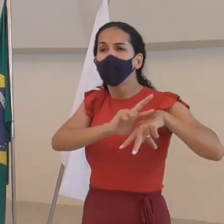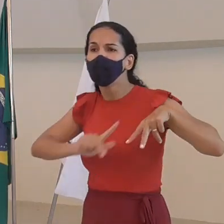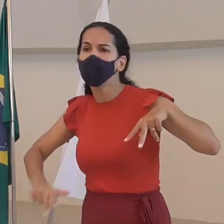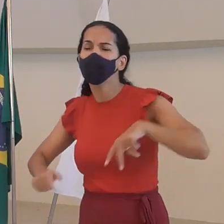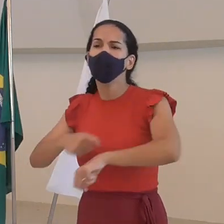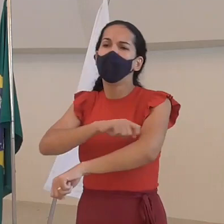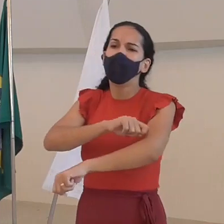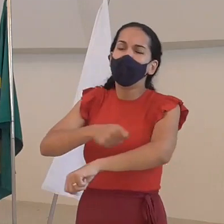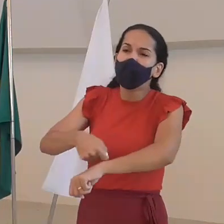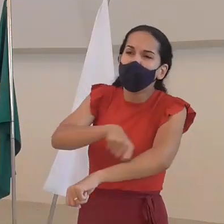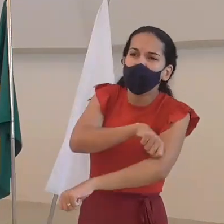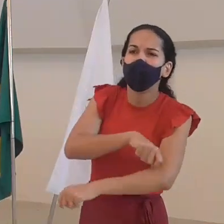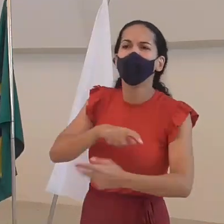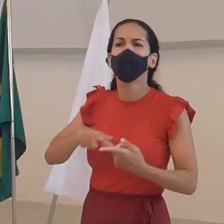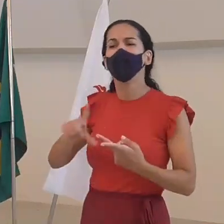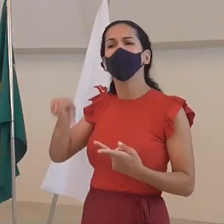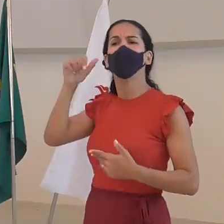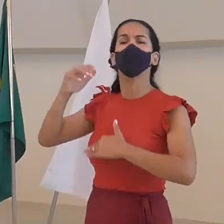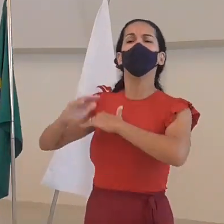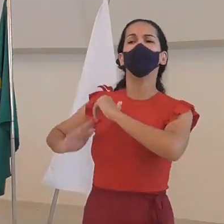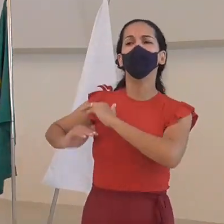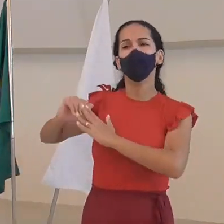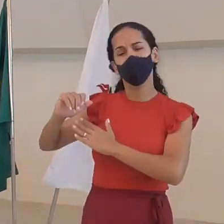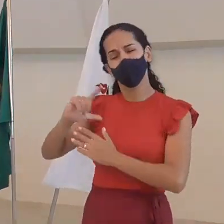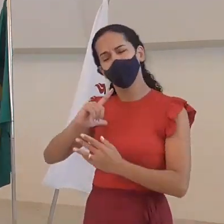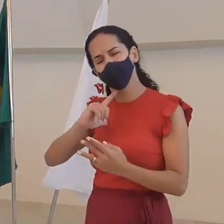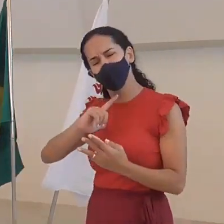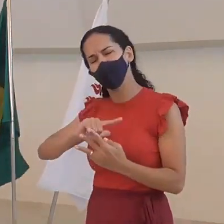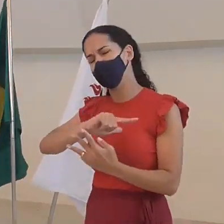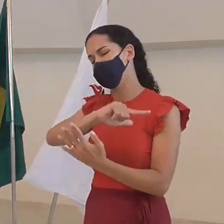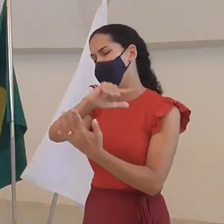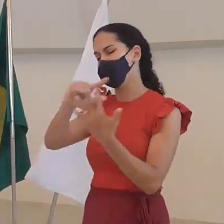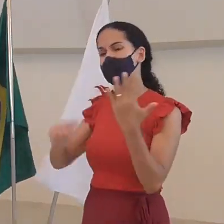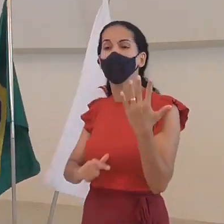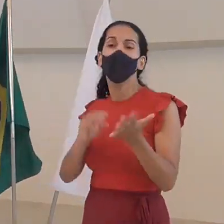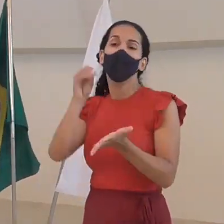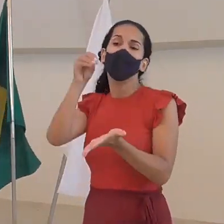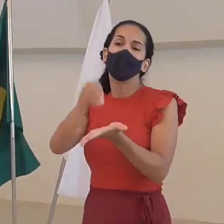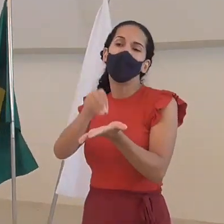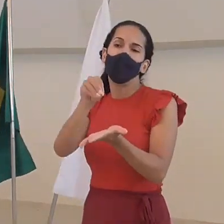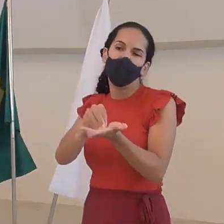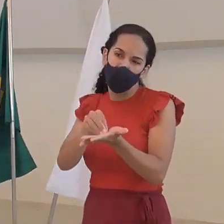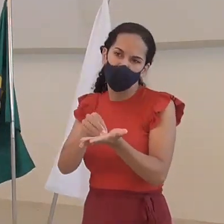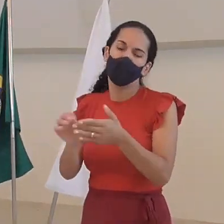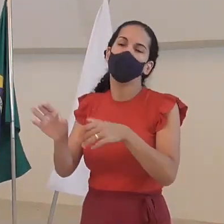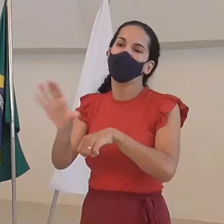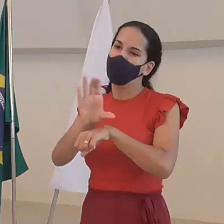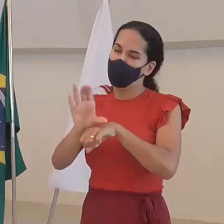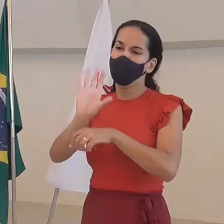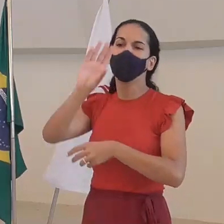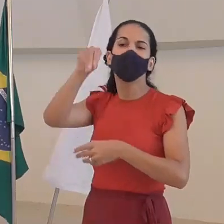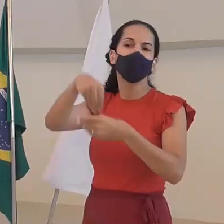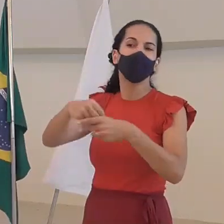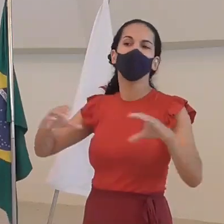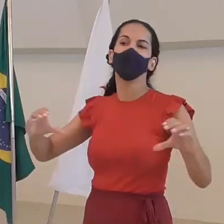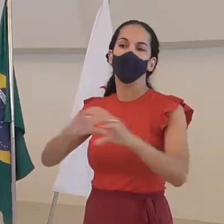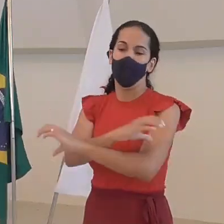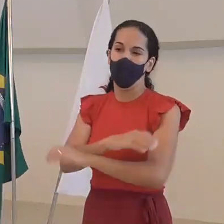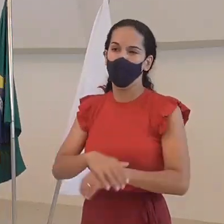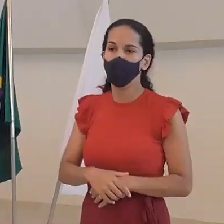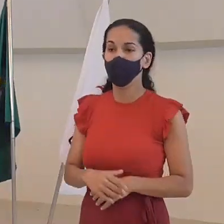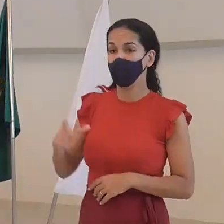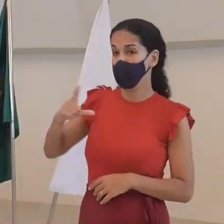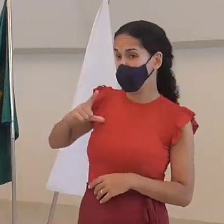e orientação sexual ainda estão longe de ser atendidos com devida plenitude. Nos